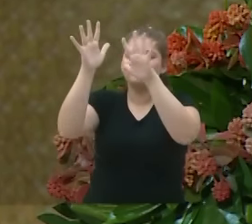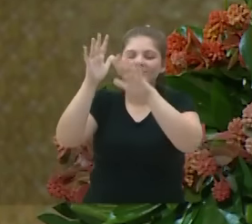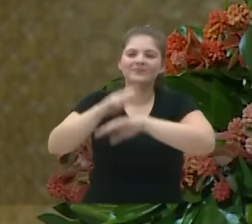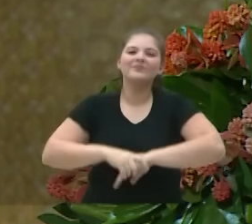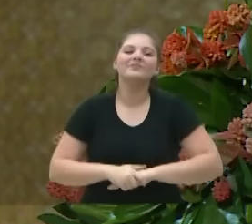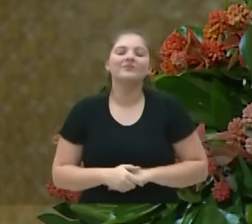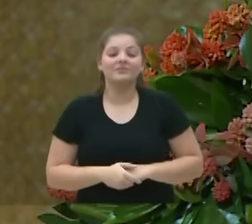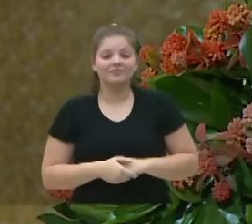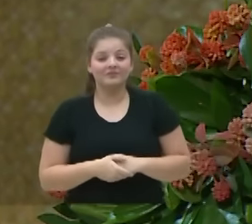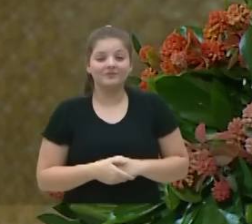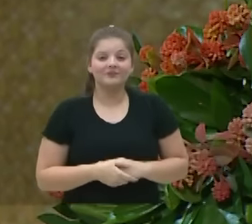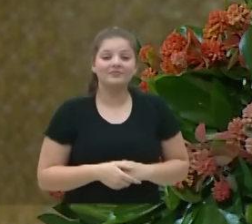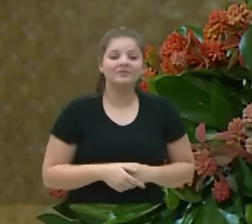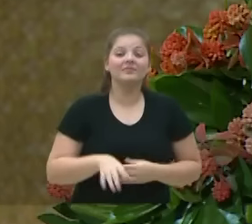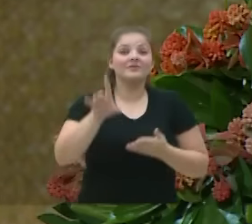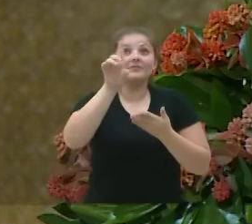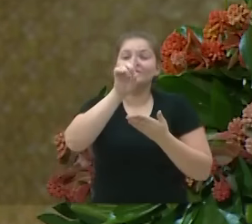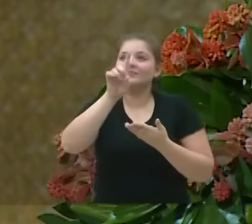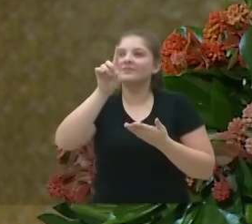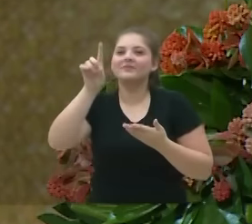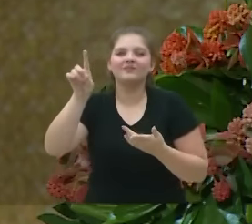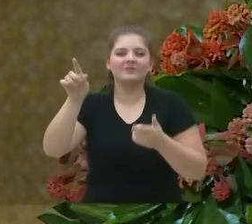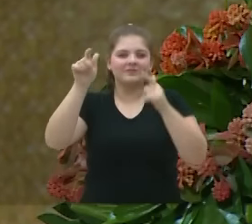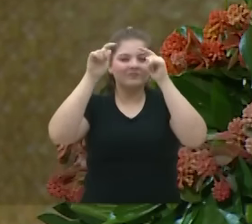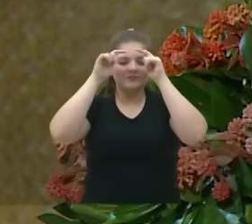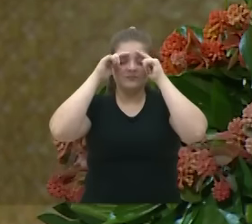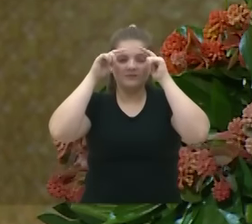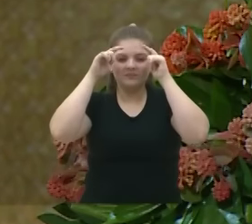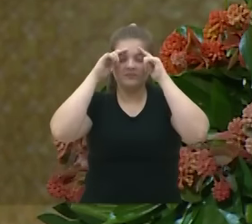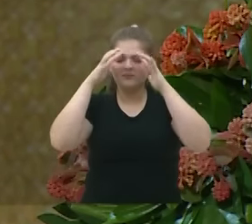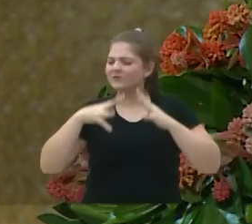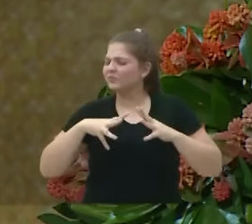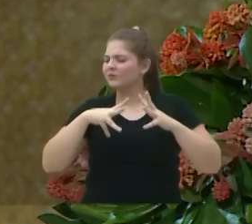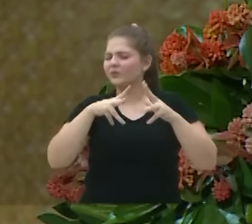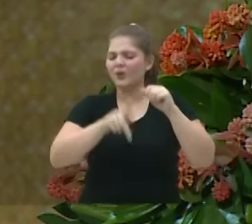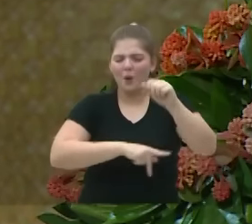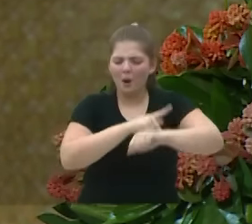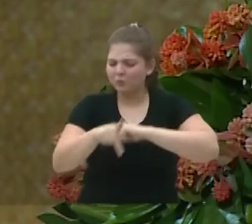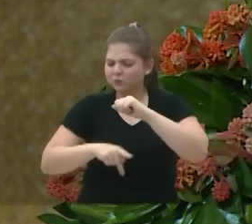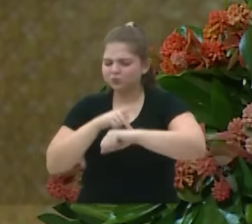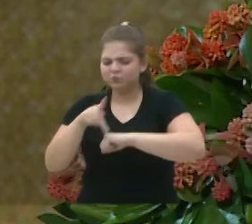louvores. Deus reina sobre todas as